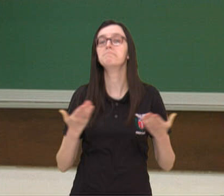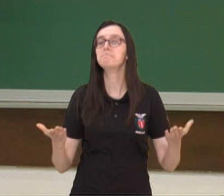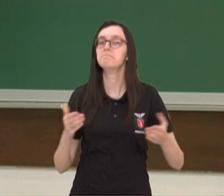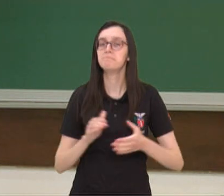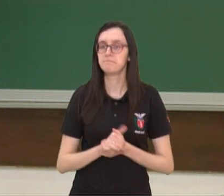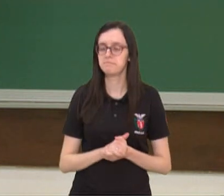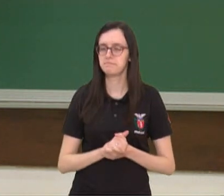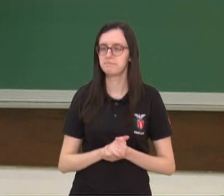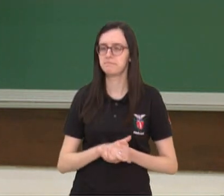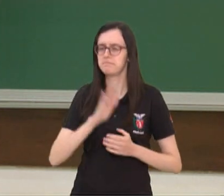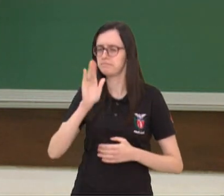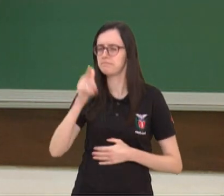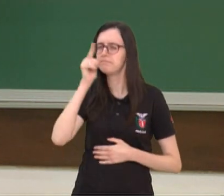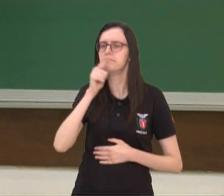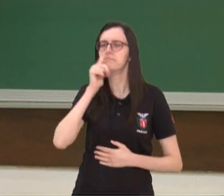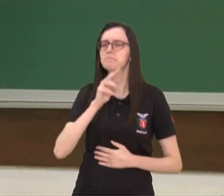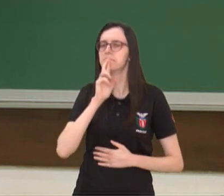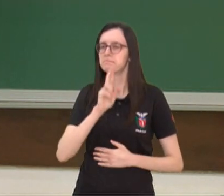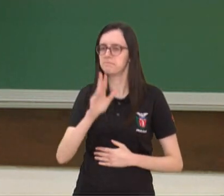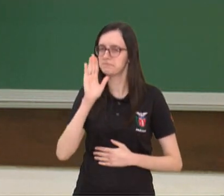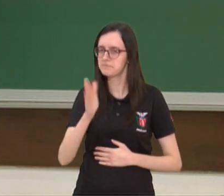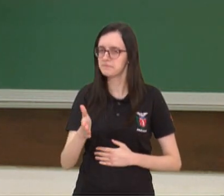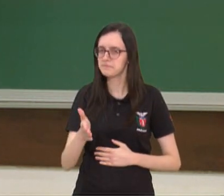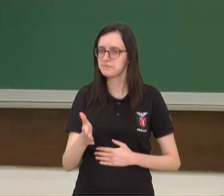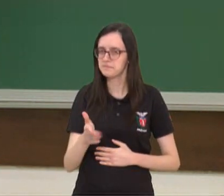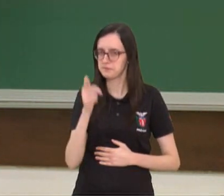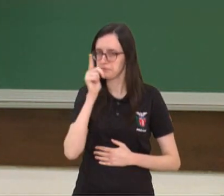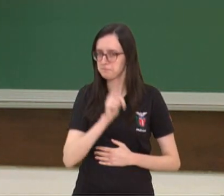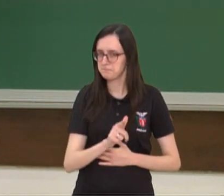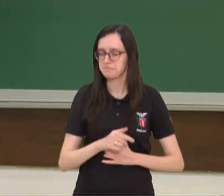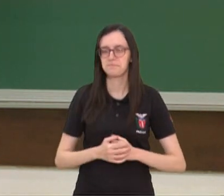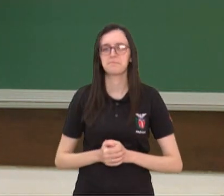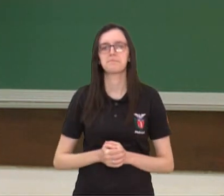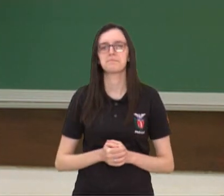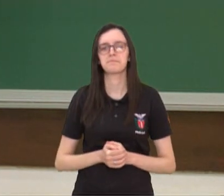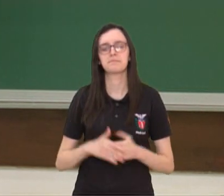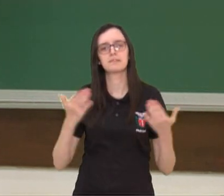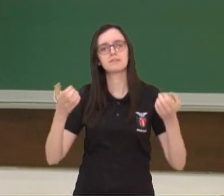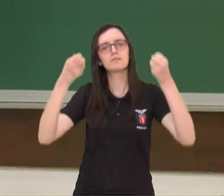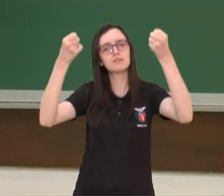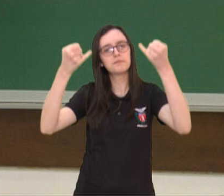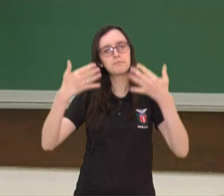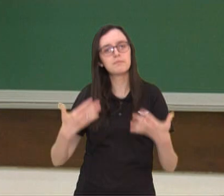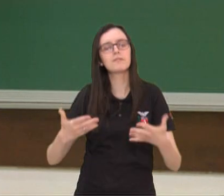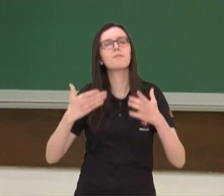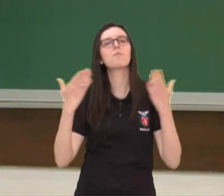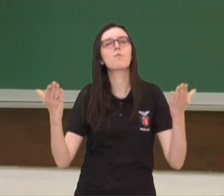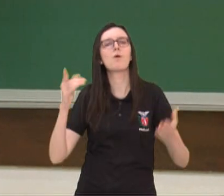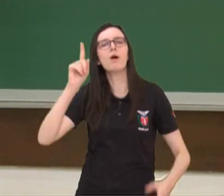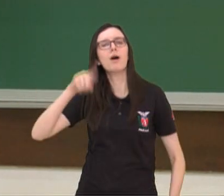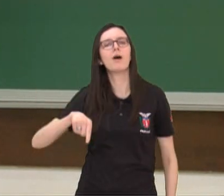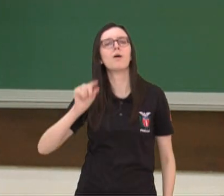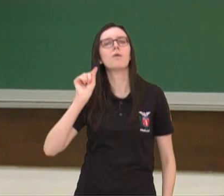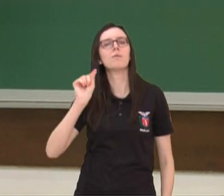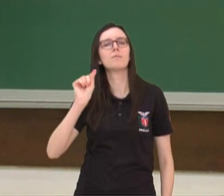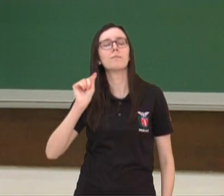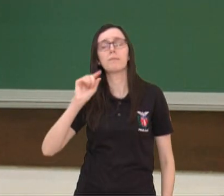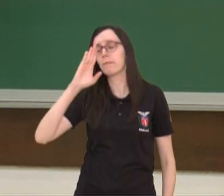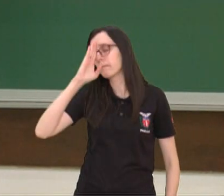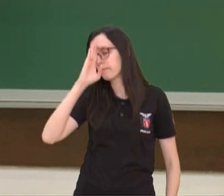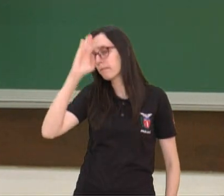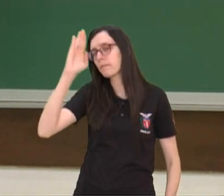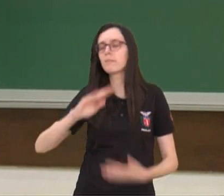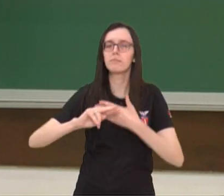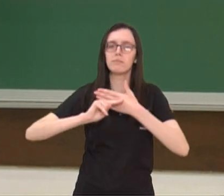E aí, você já conseguiu responder a questão? Então explique quais são as